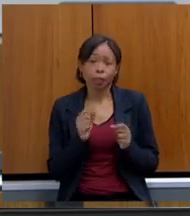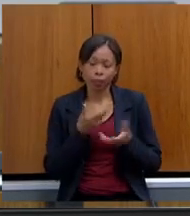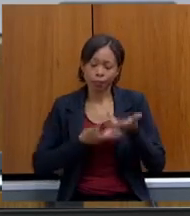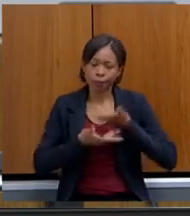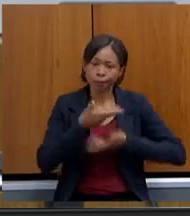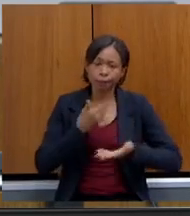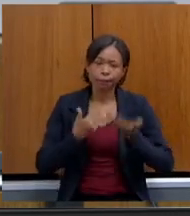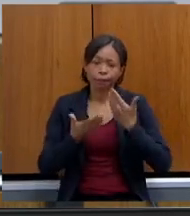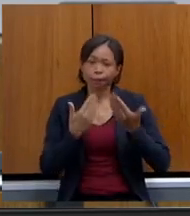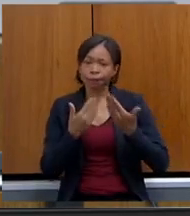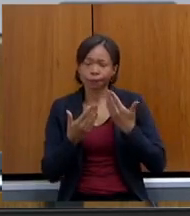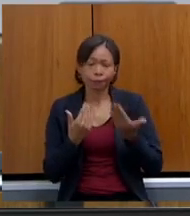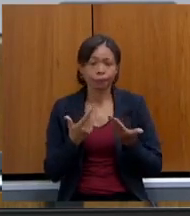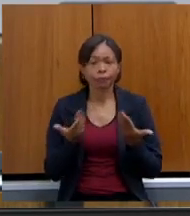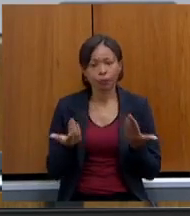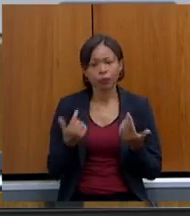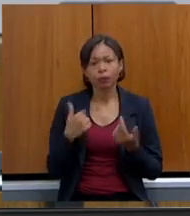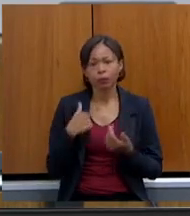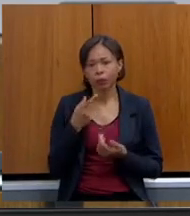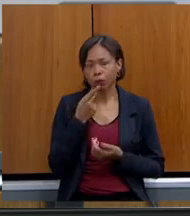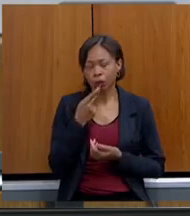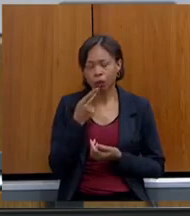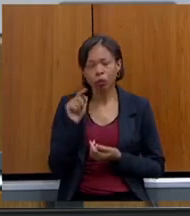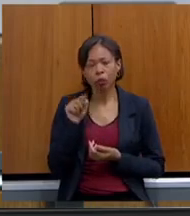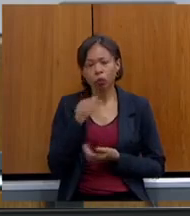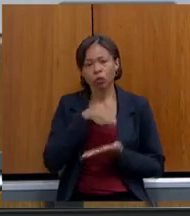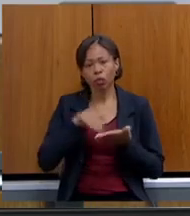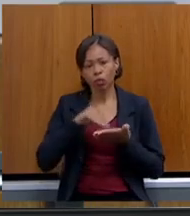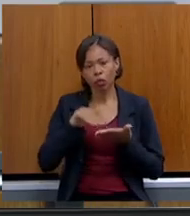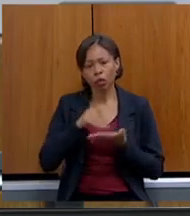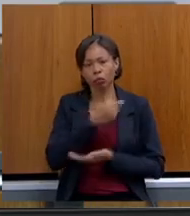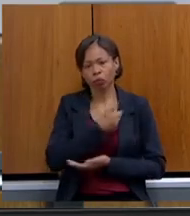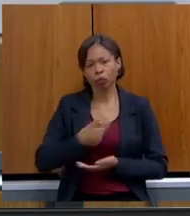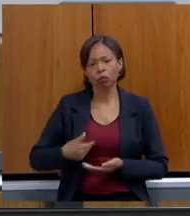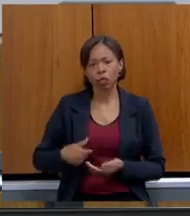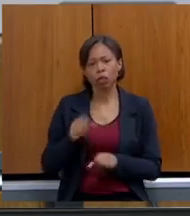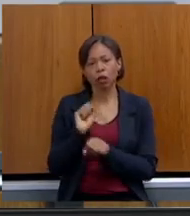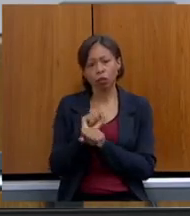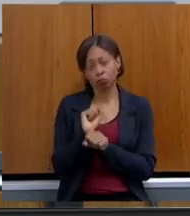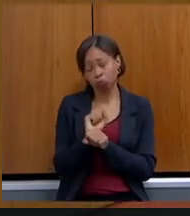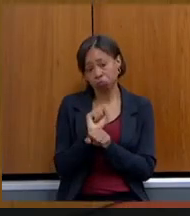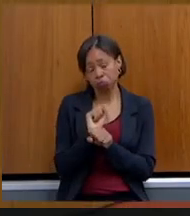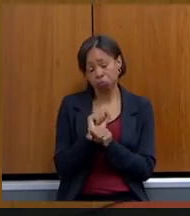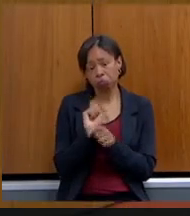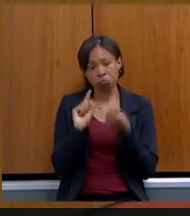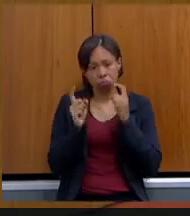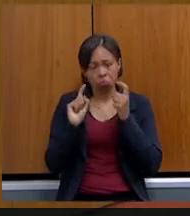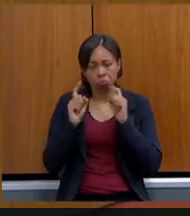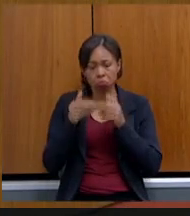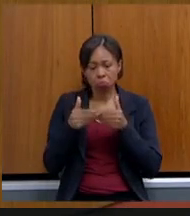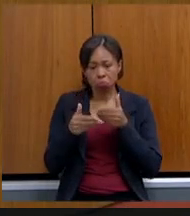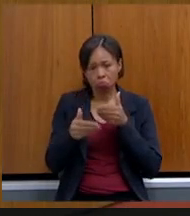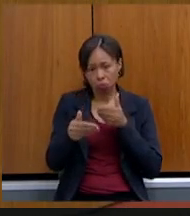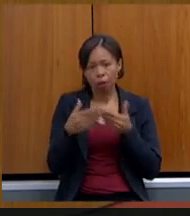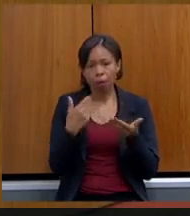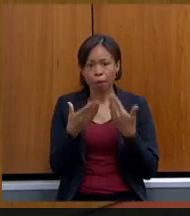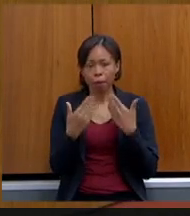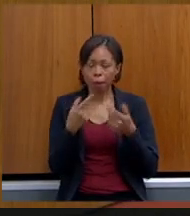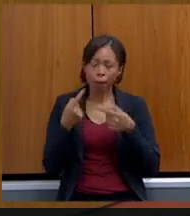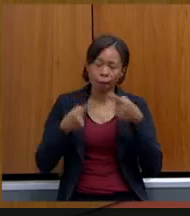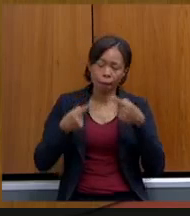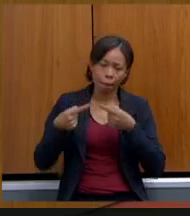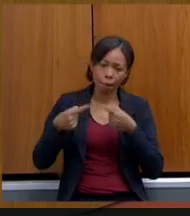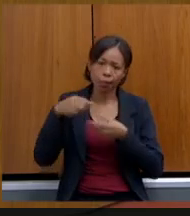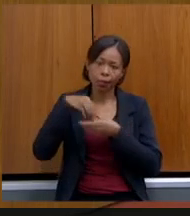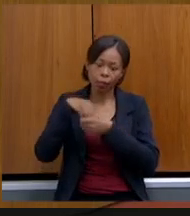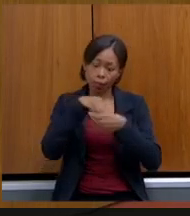discutir então né eu falei isso consegue tardego vento no aguardo pedir uma reunião para que a gente pudesse debater principalmente nessas